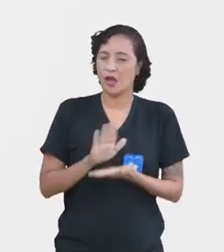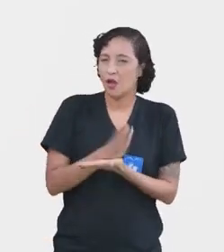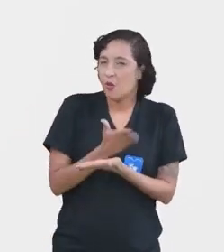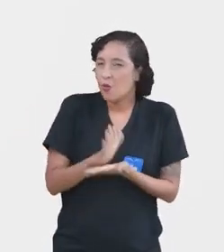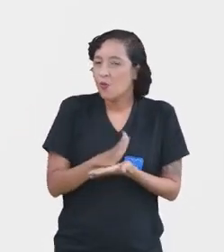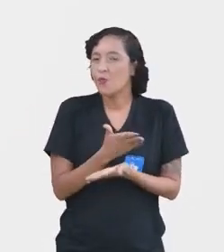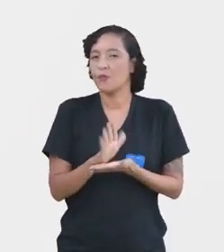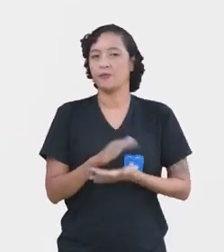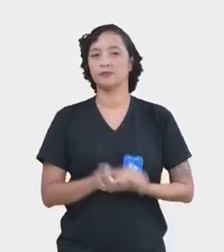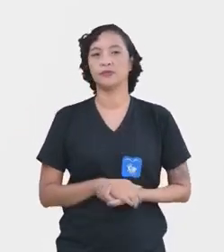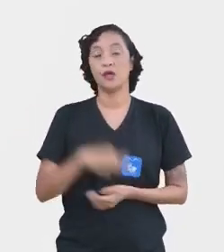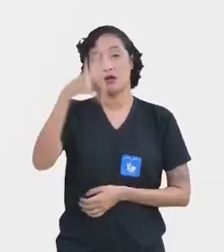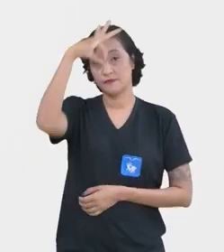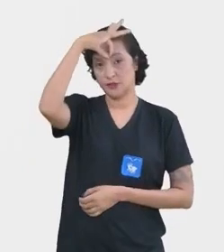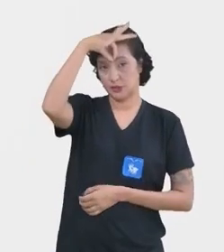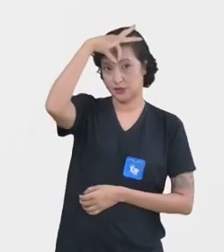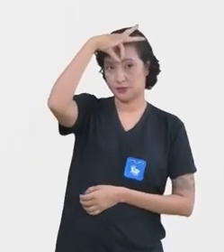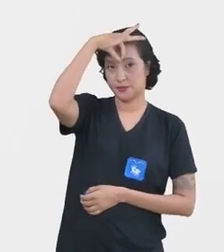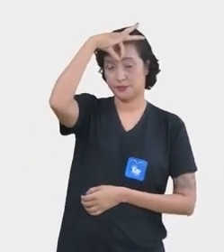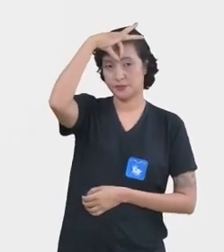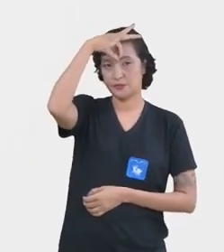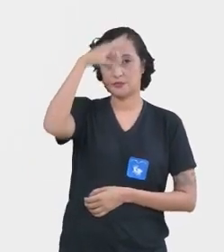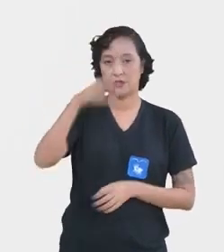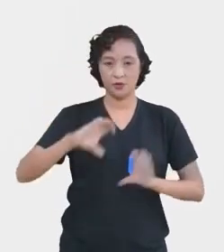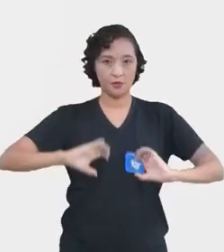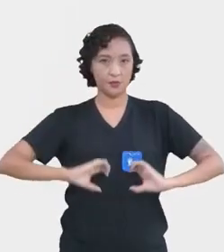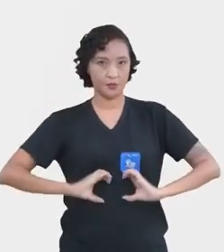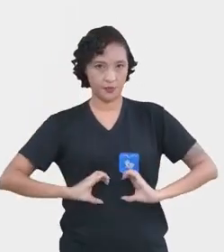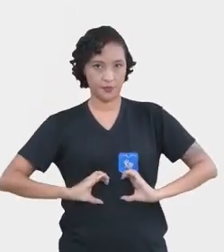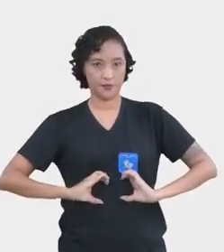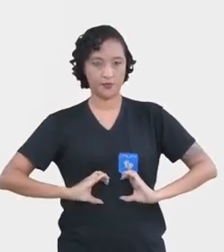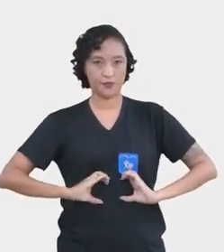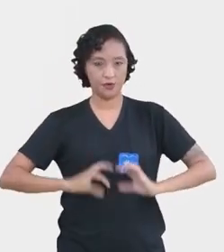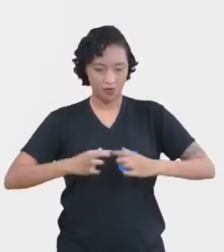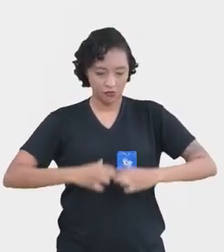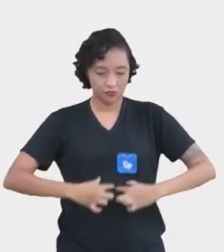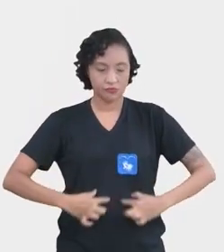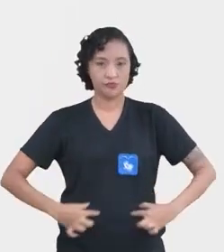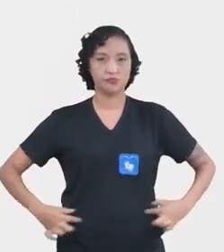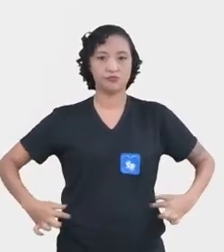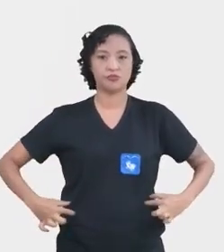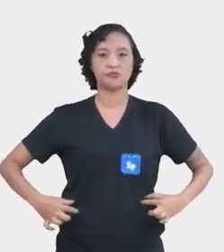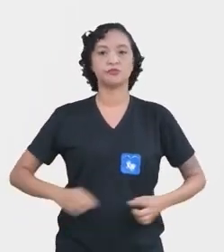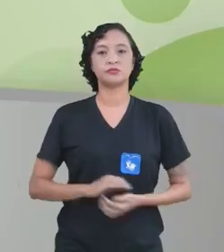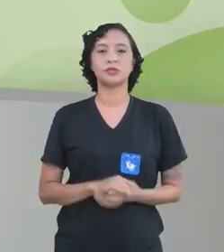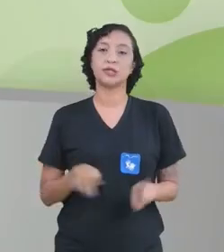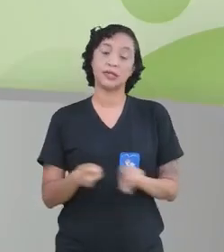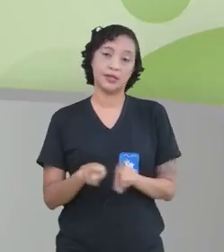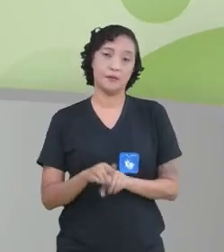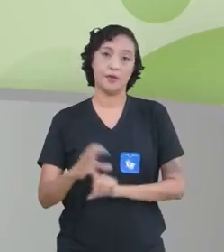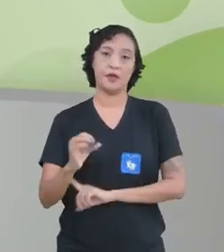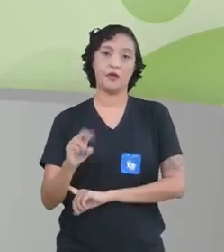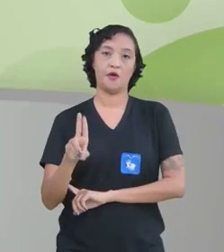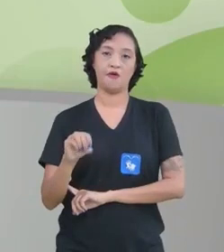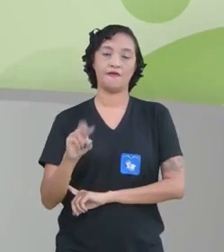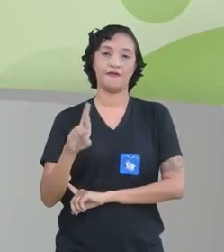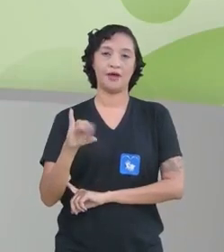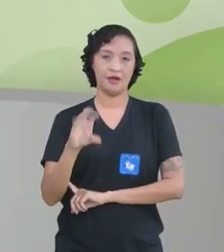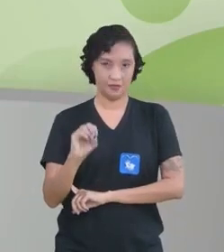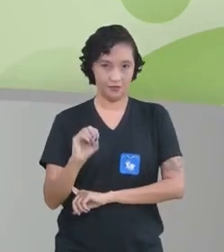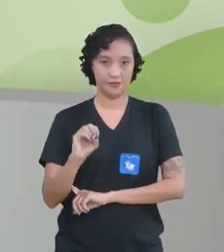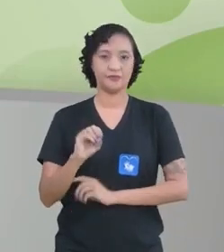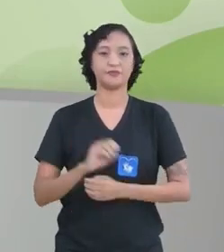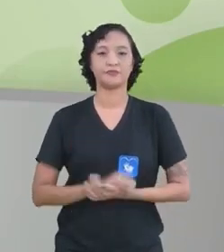estruturas. Vagina, útero, tubas uterinas e ovários, tá bom? Essa